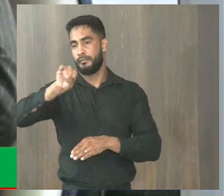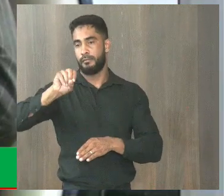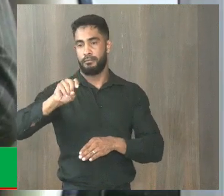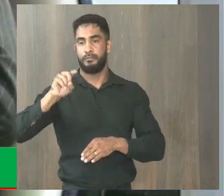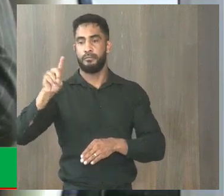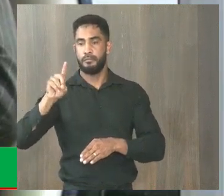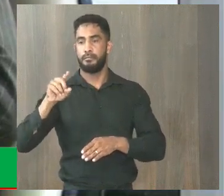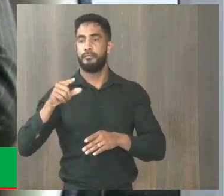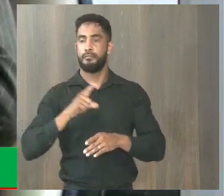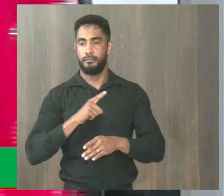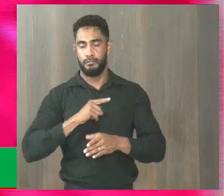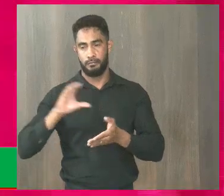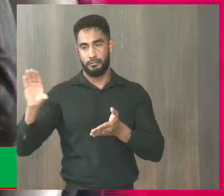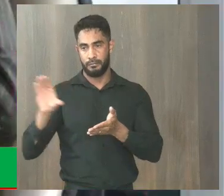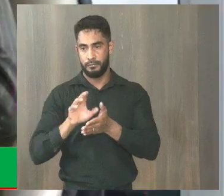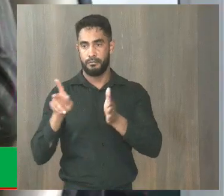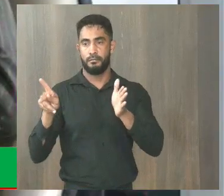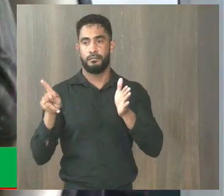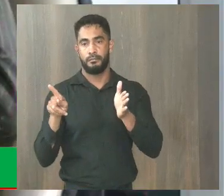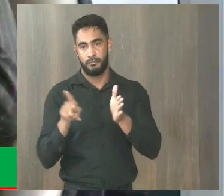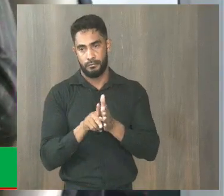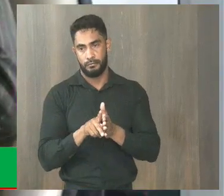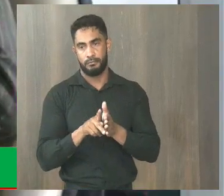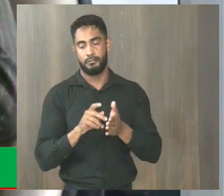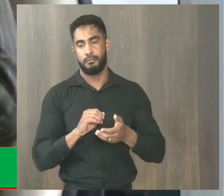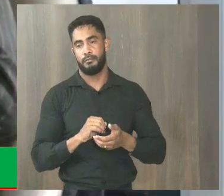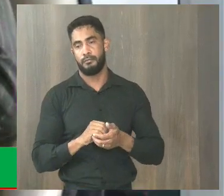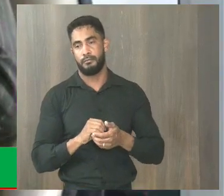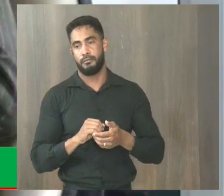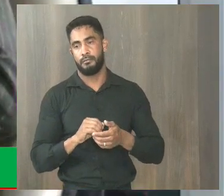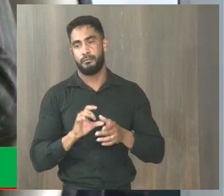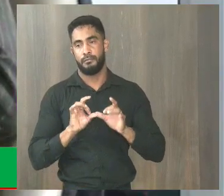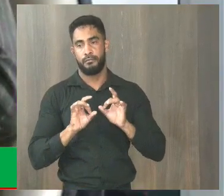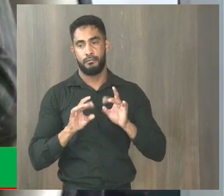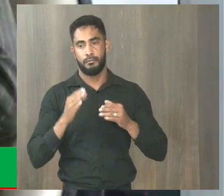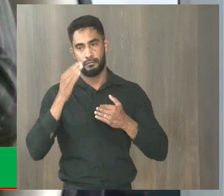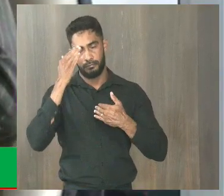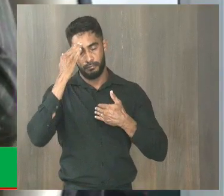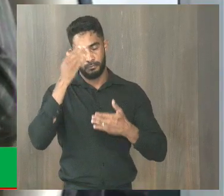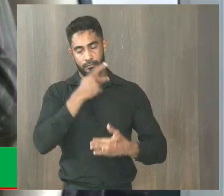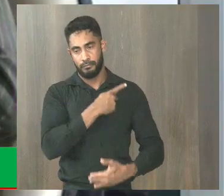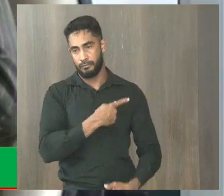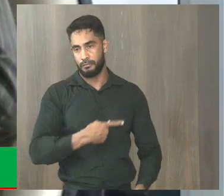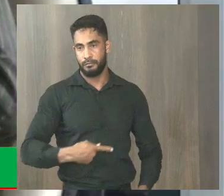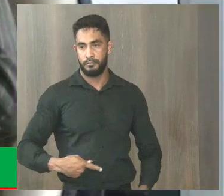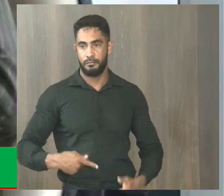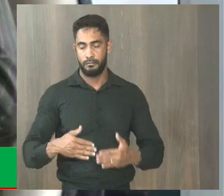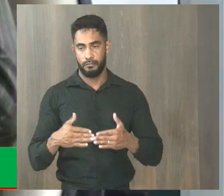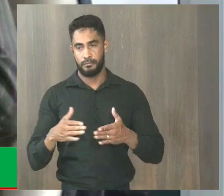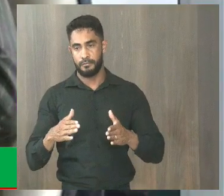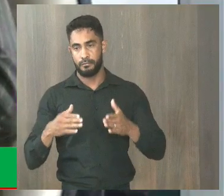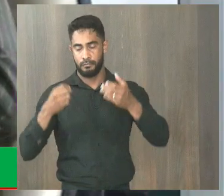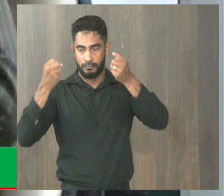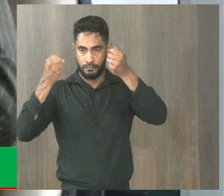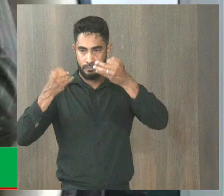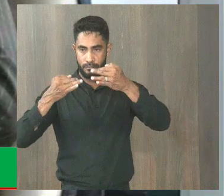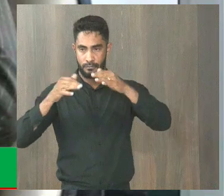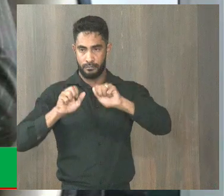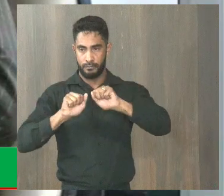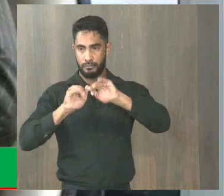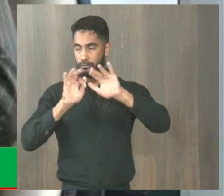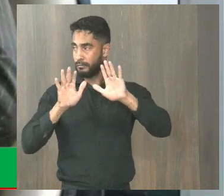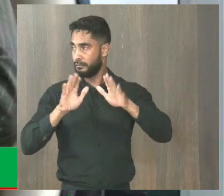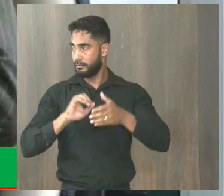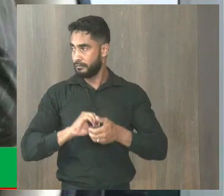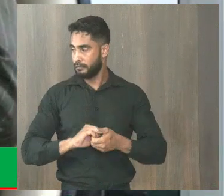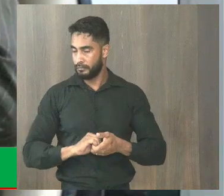também já tinha um recurso no mesmo sentido da Codevas. É isso, no momento, senhor presidente, estão aqui abertos a qualquer esclarecimento. Obrigado, senhor presidente.